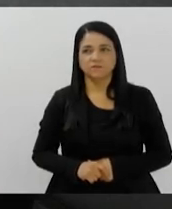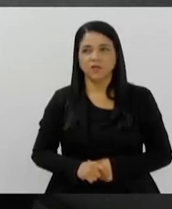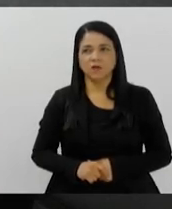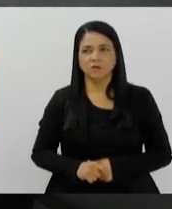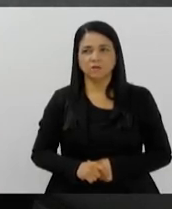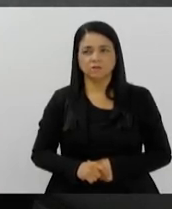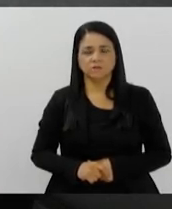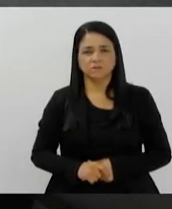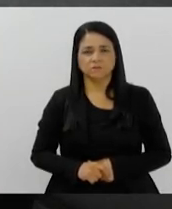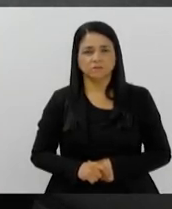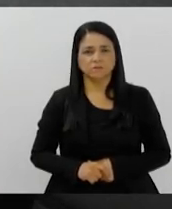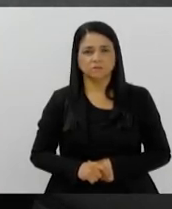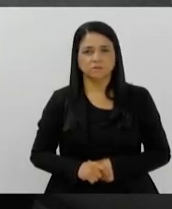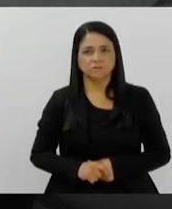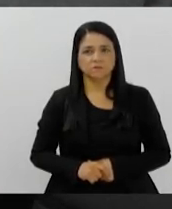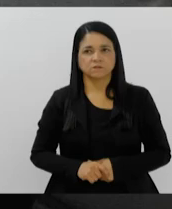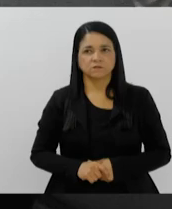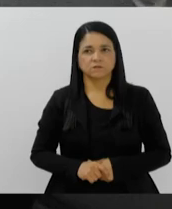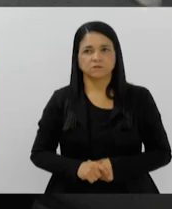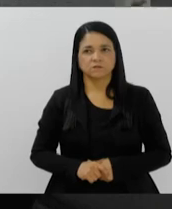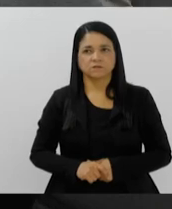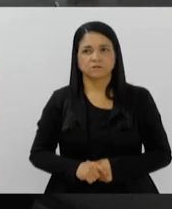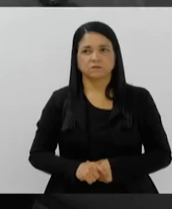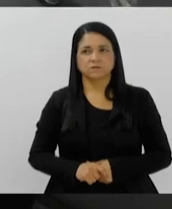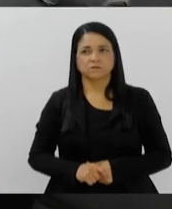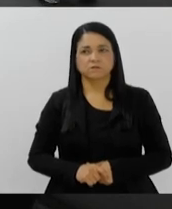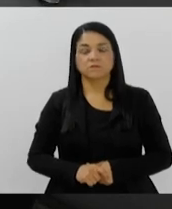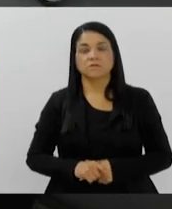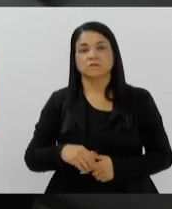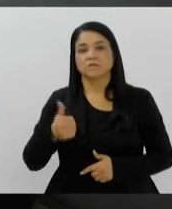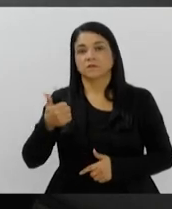Vossa Excelência dispõe de 10 minutos.